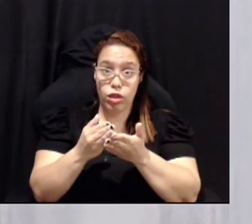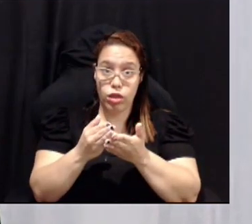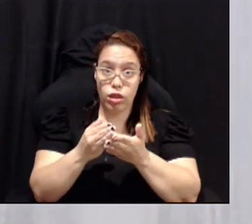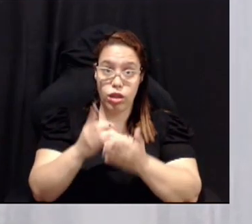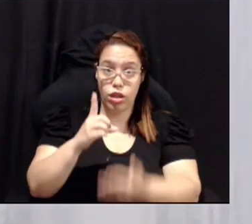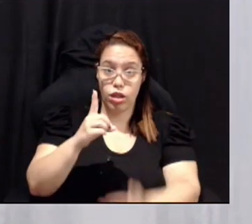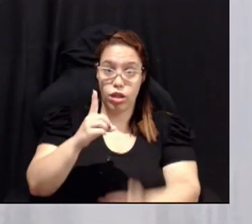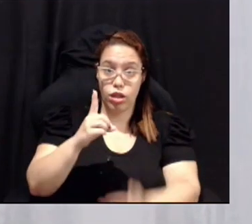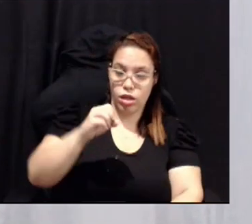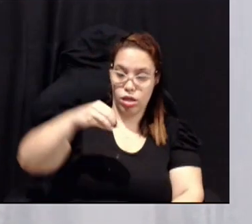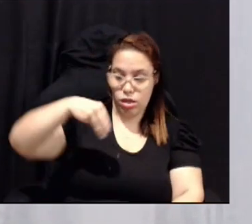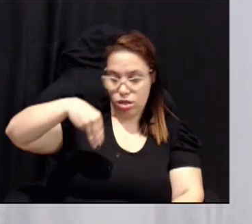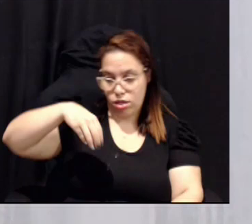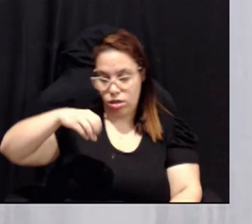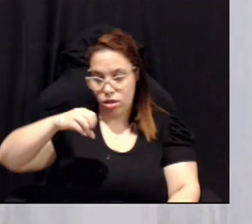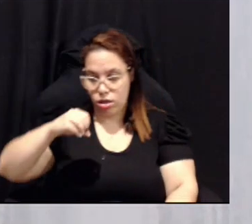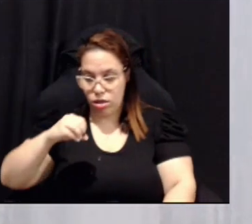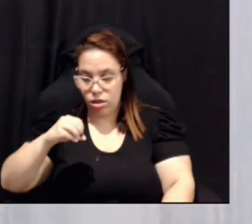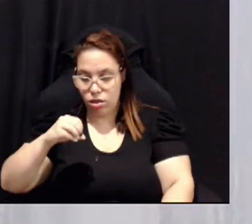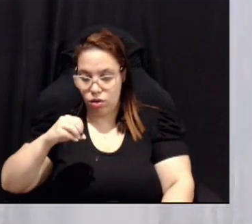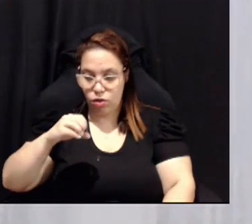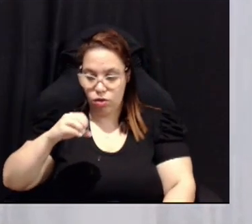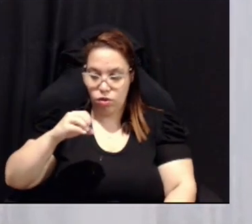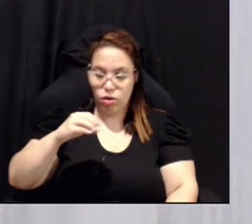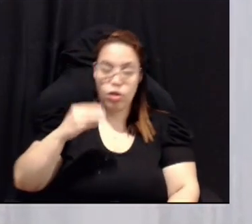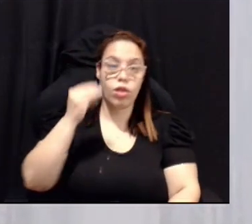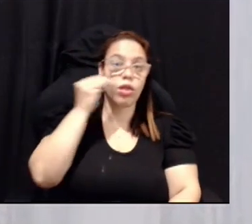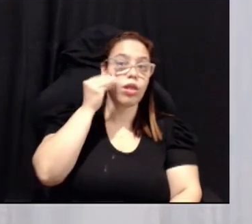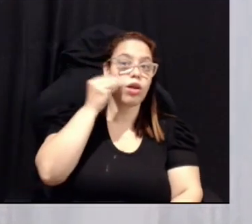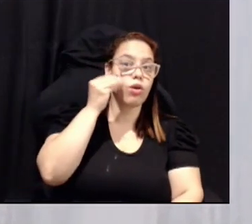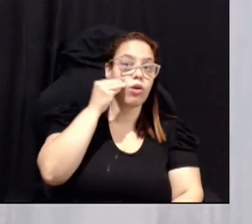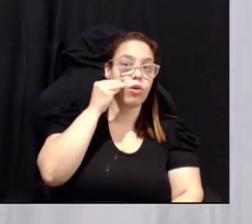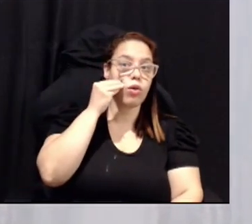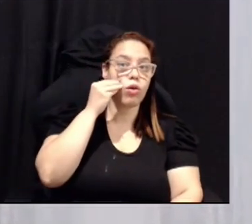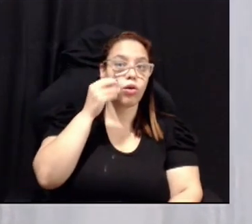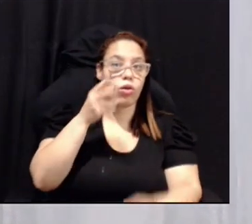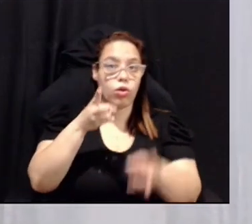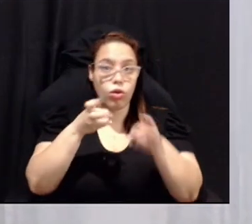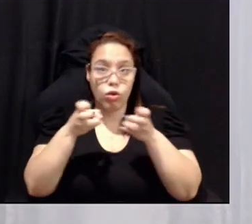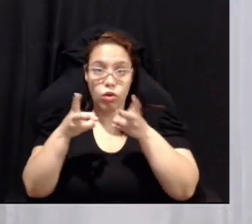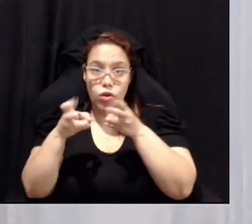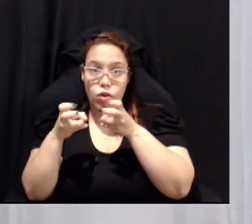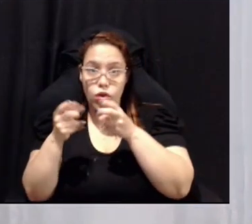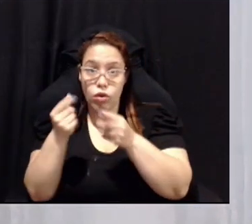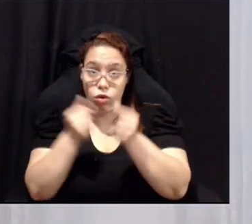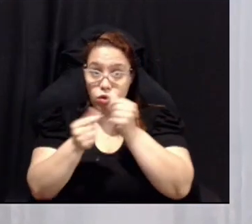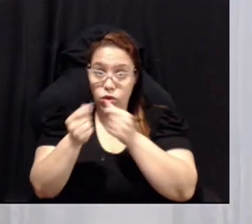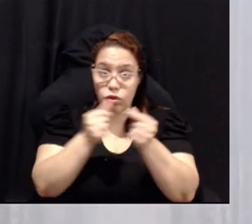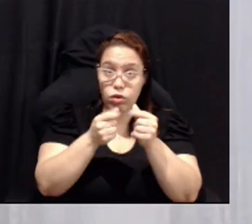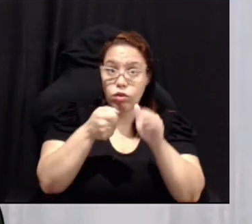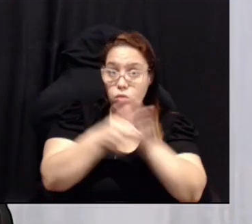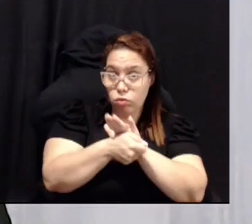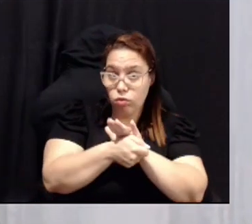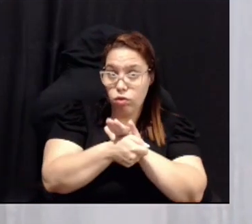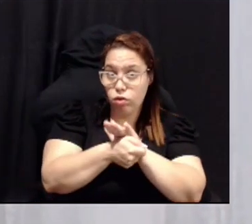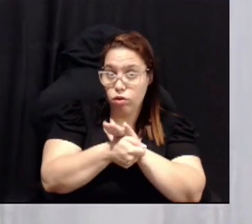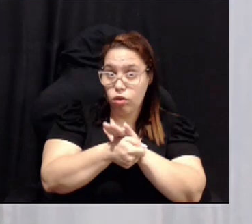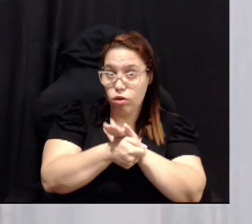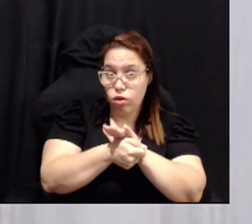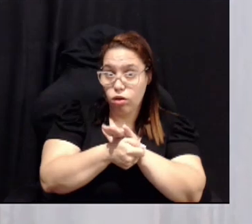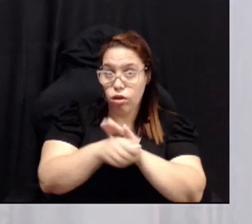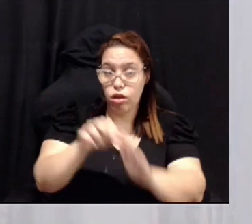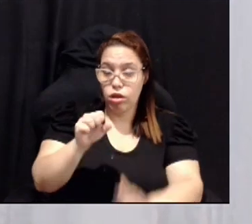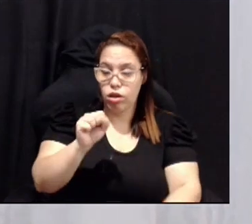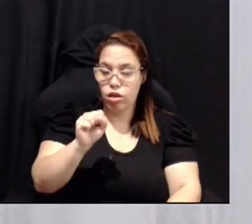é uma conta que você vai testar, você vai reconhecer, eles dão um valor ali, um dinheiro, né, para você simular, e aí você